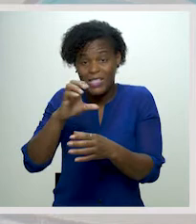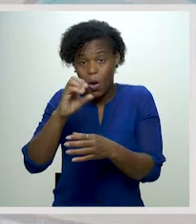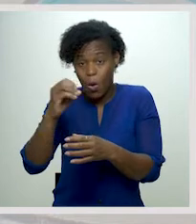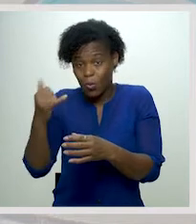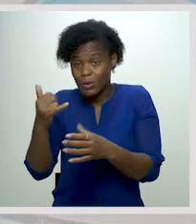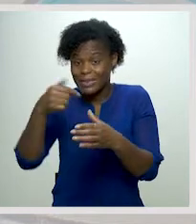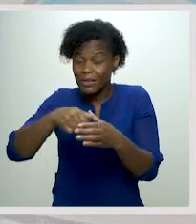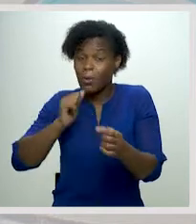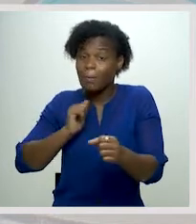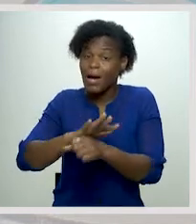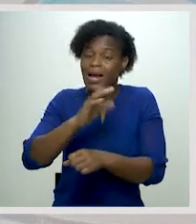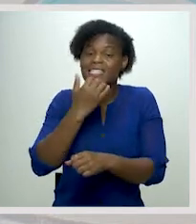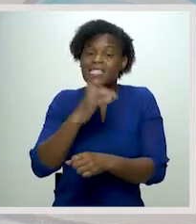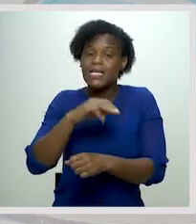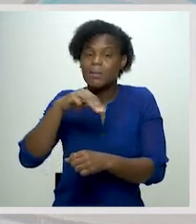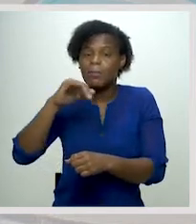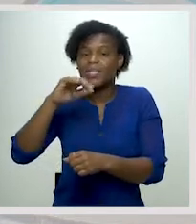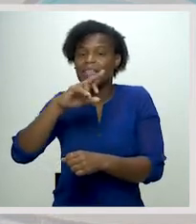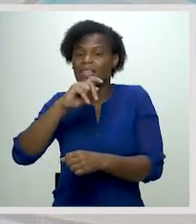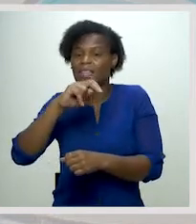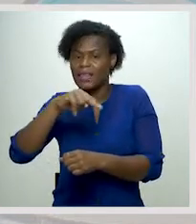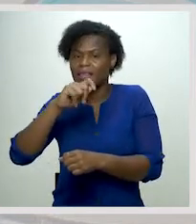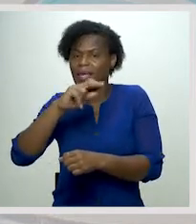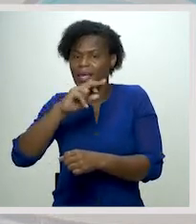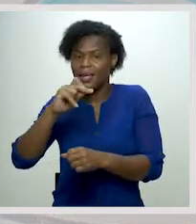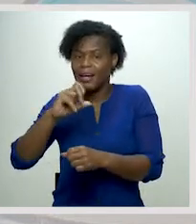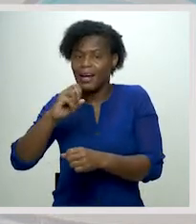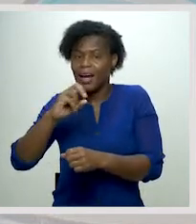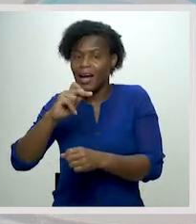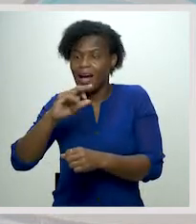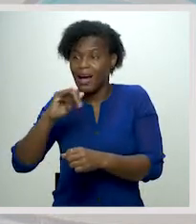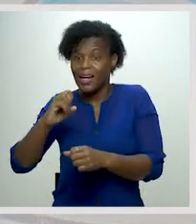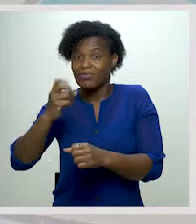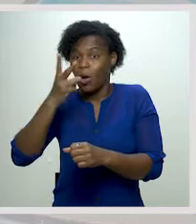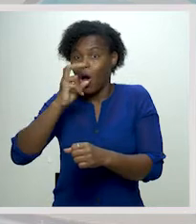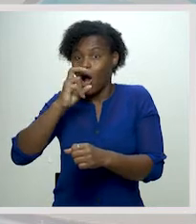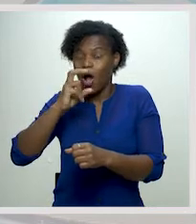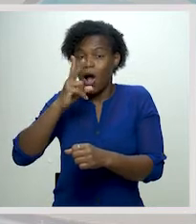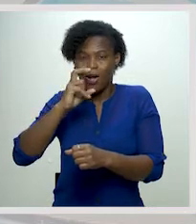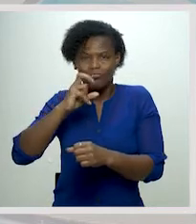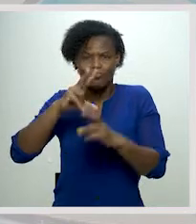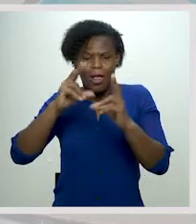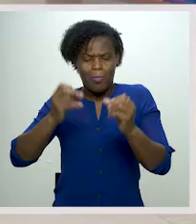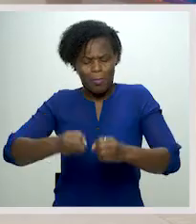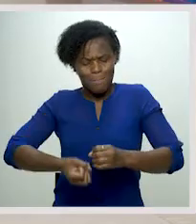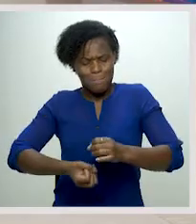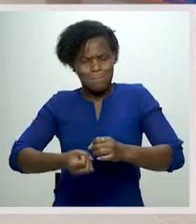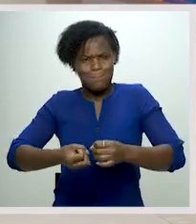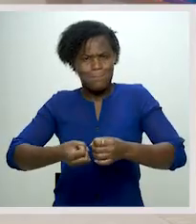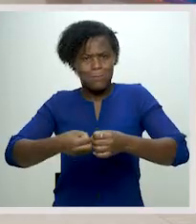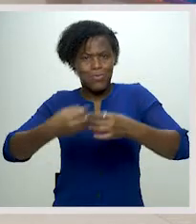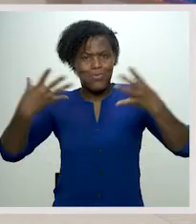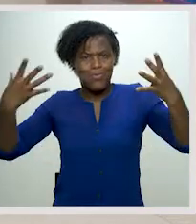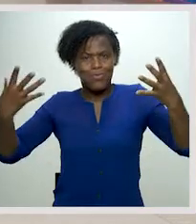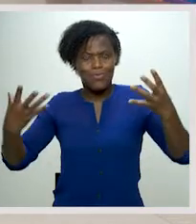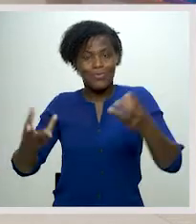oceanos, sais minerais, e libertavam quantidade de oxigenação para a nossa atmosfera. Daí surgiu,